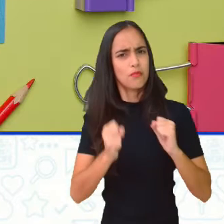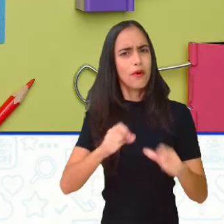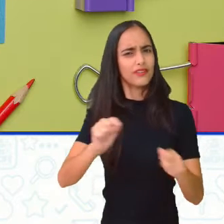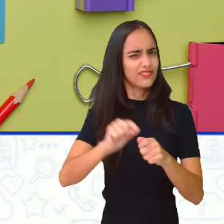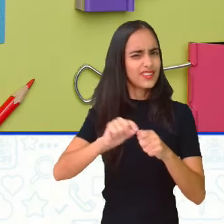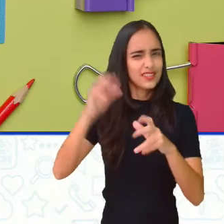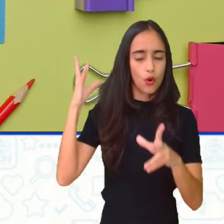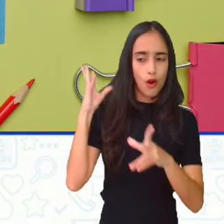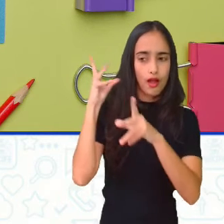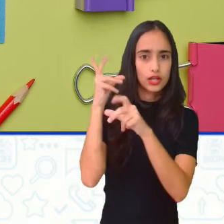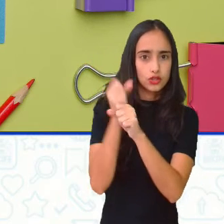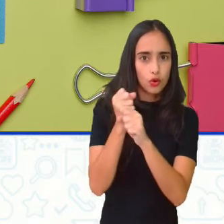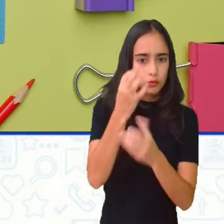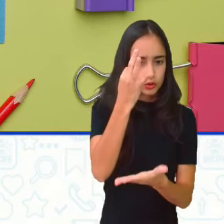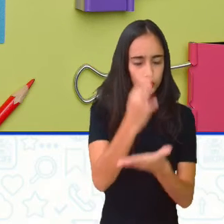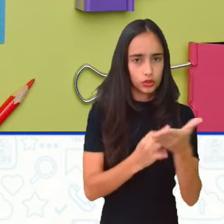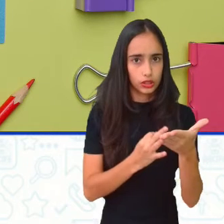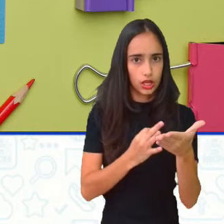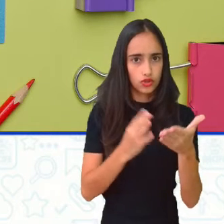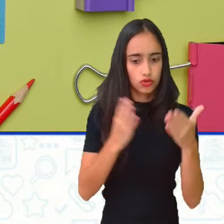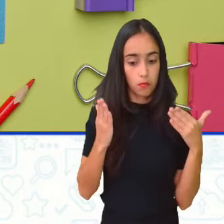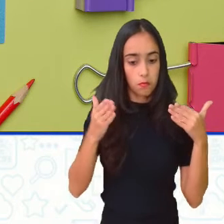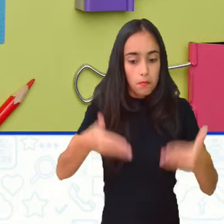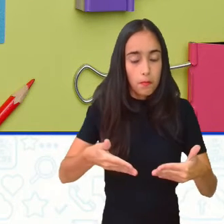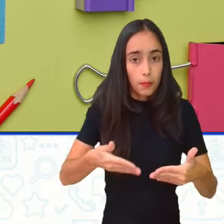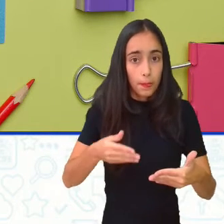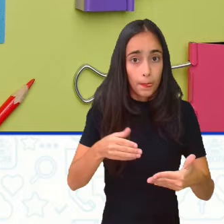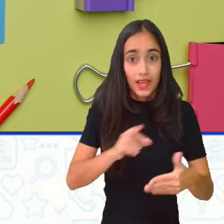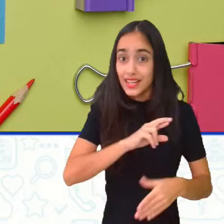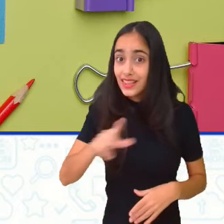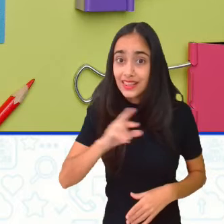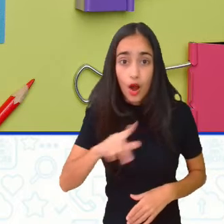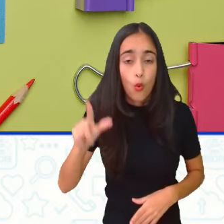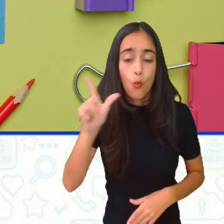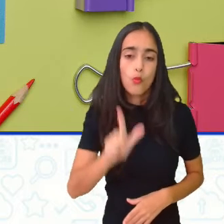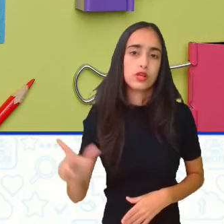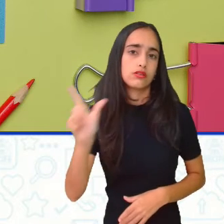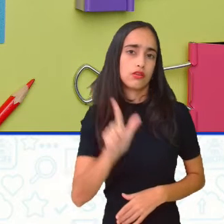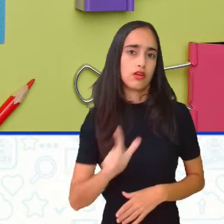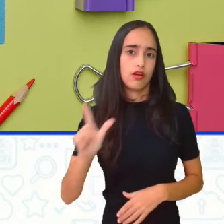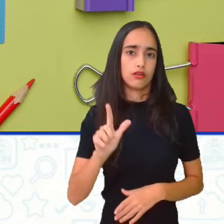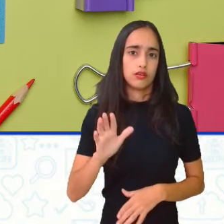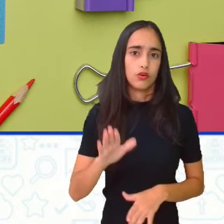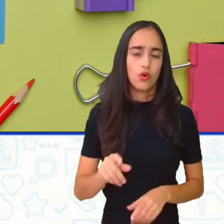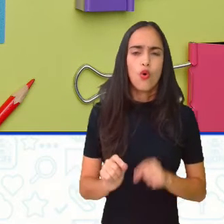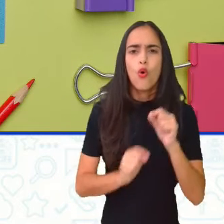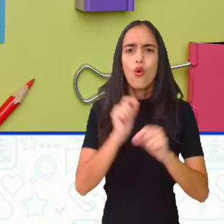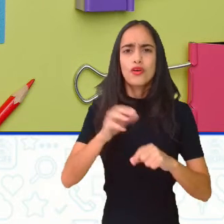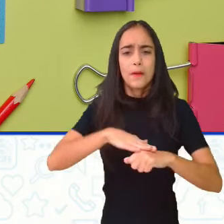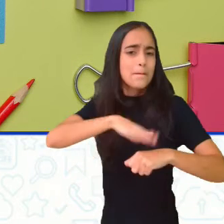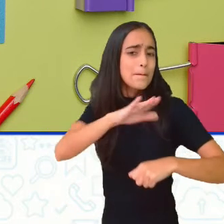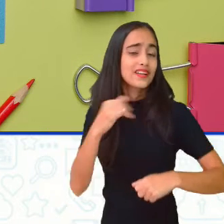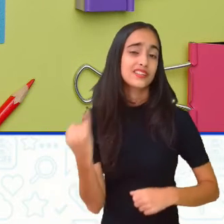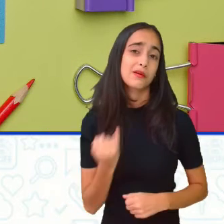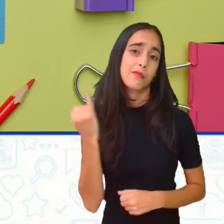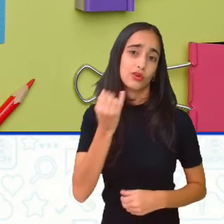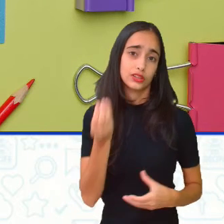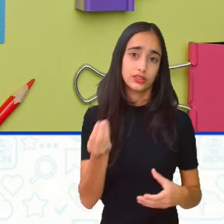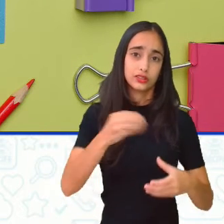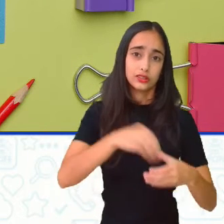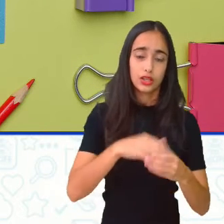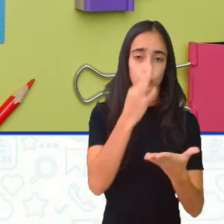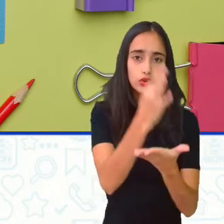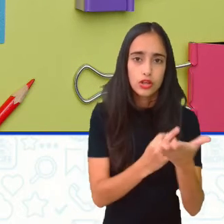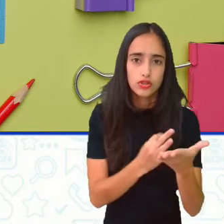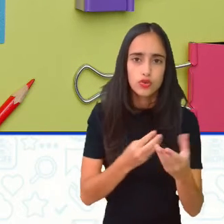ele sendo um texto não literário? Quais são as informações mais relevantes desse texto que a gente leu e como a